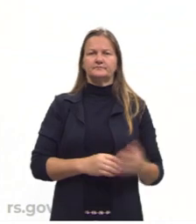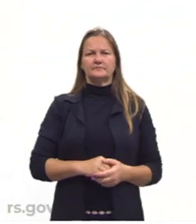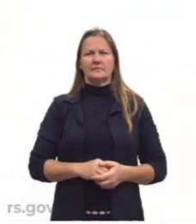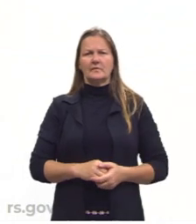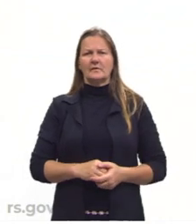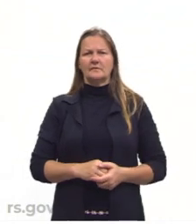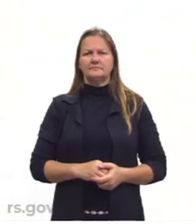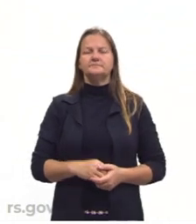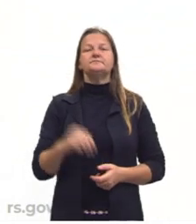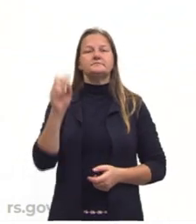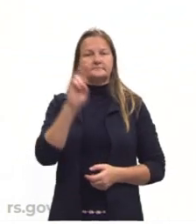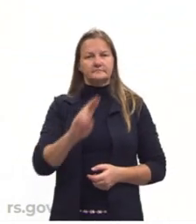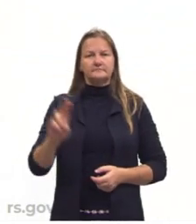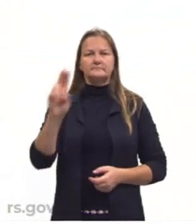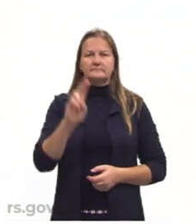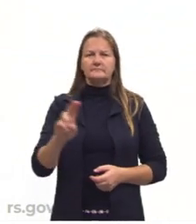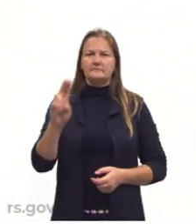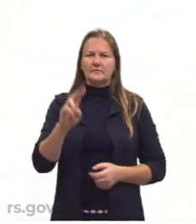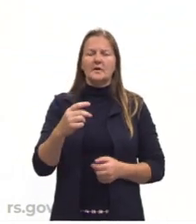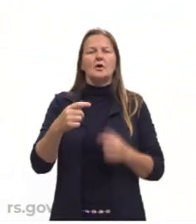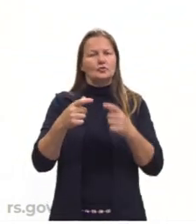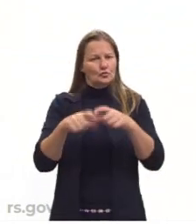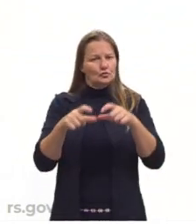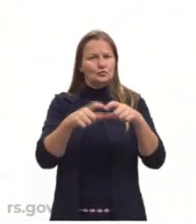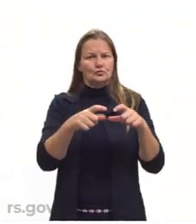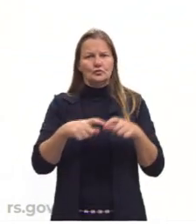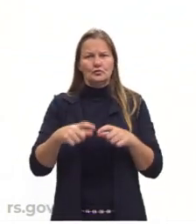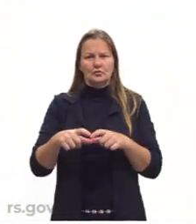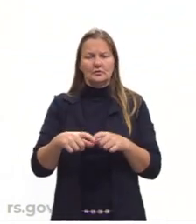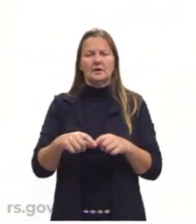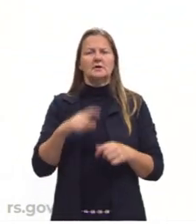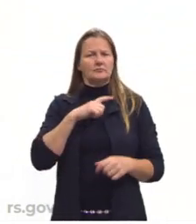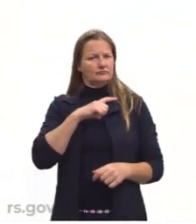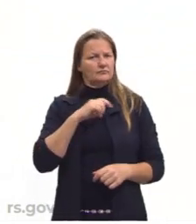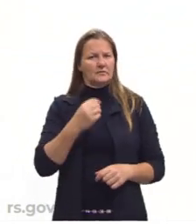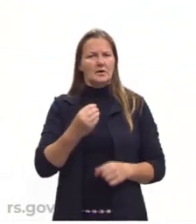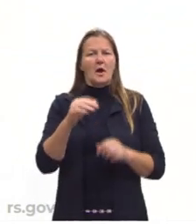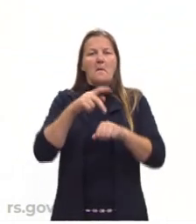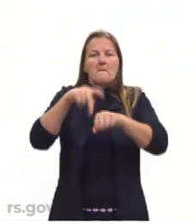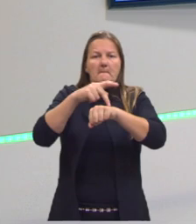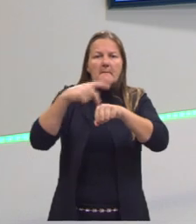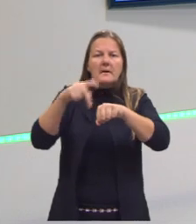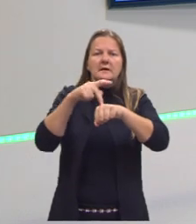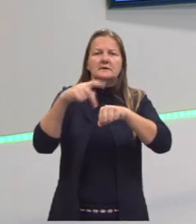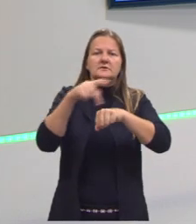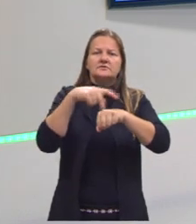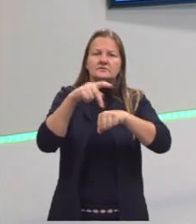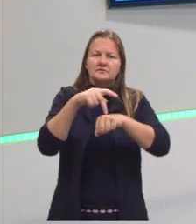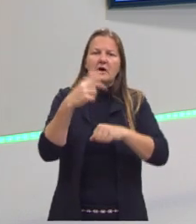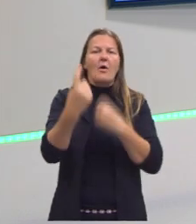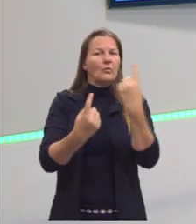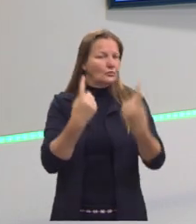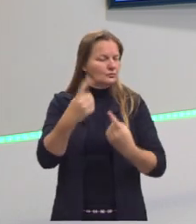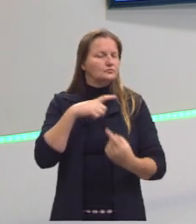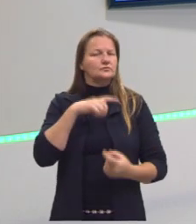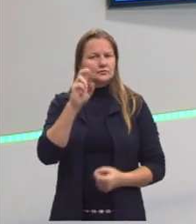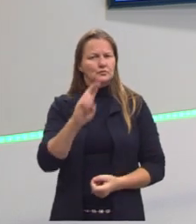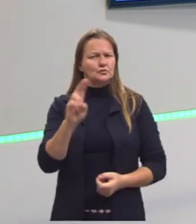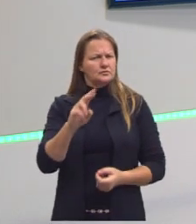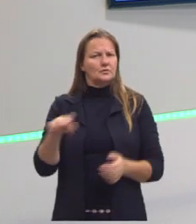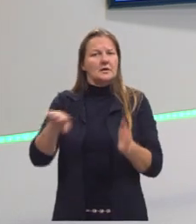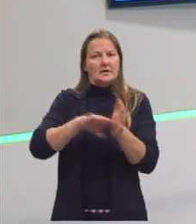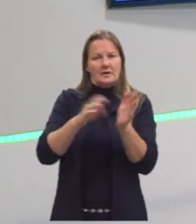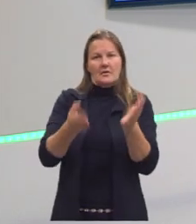é utilizado ainda em alguns locais como subsistência alguns países nesse faz uso dessa